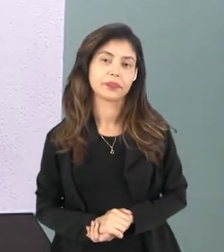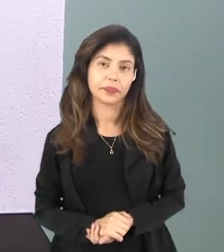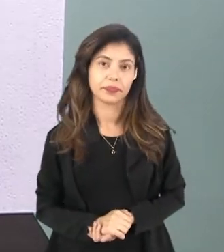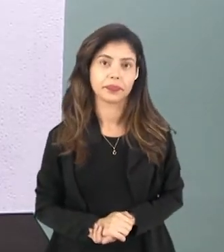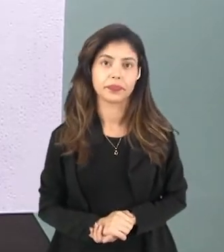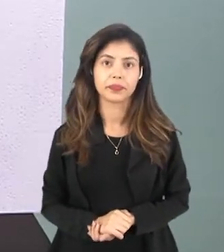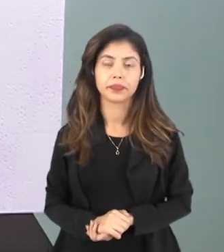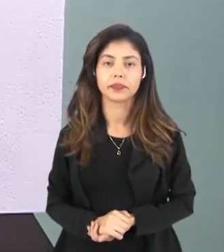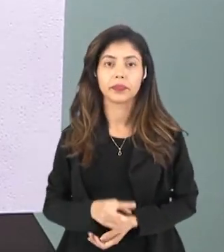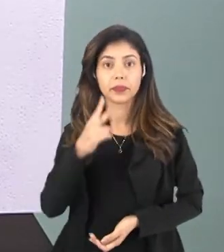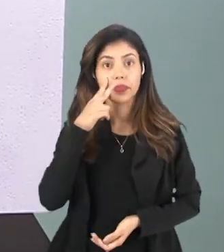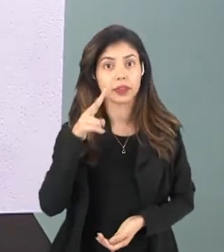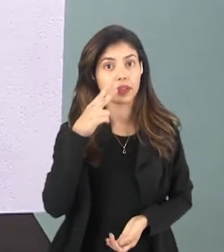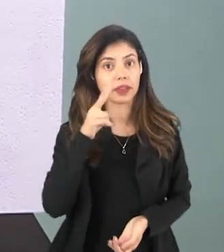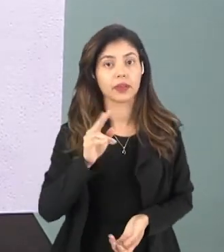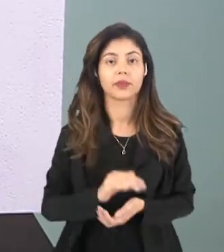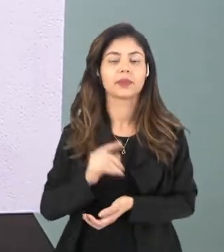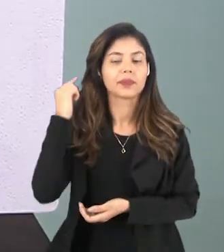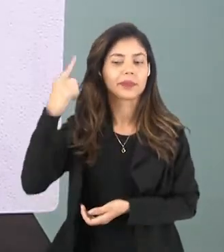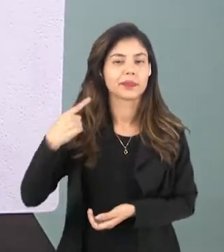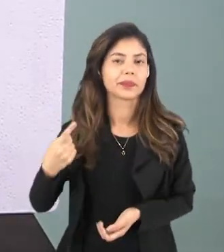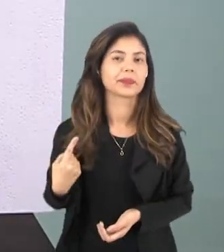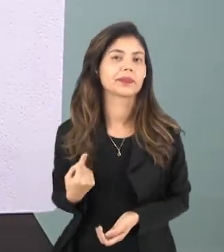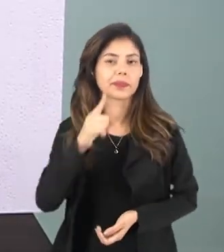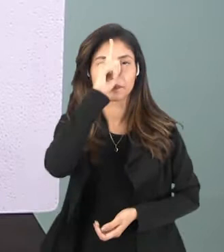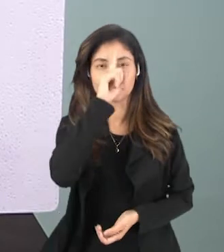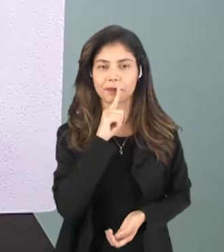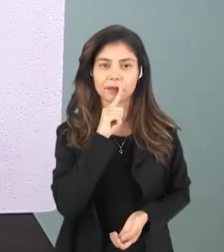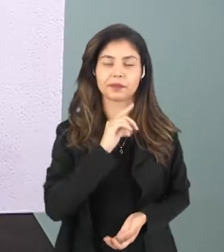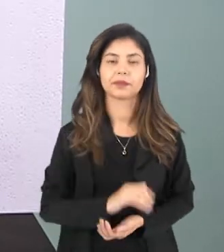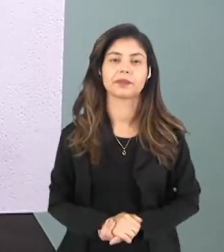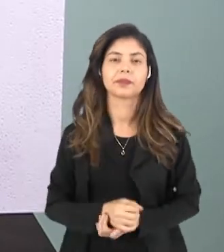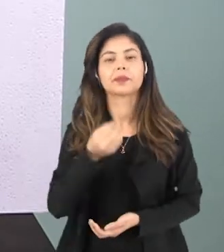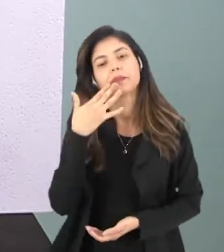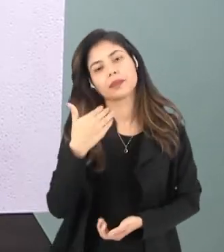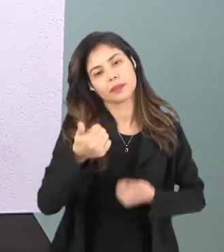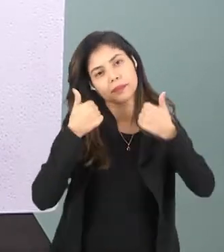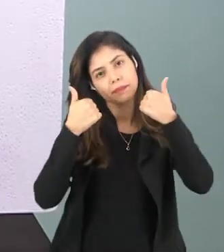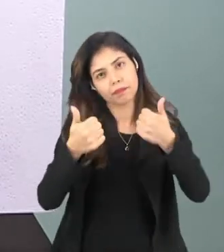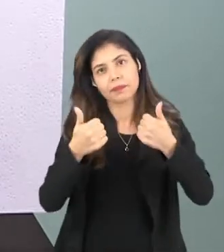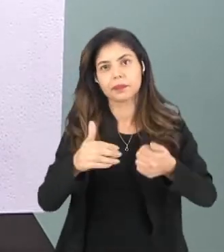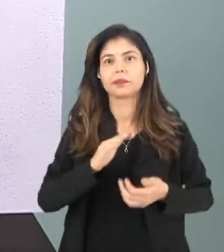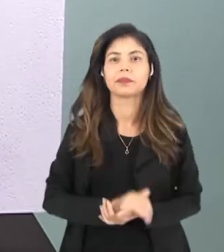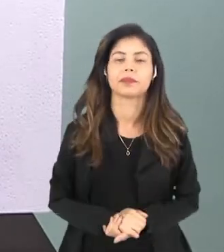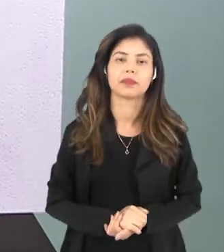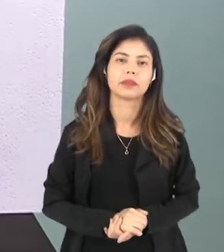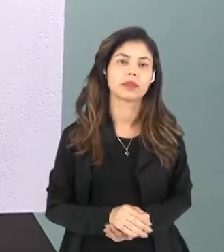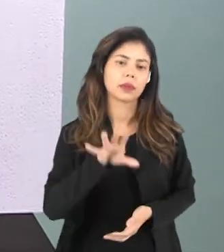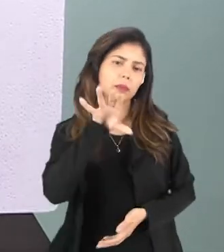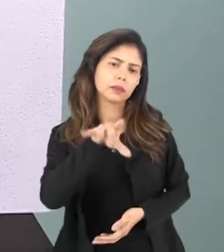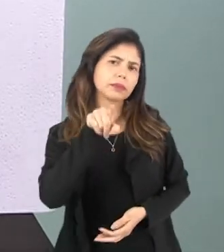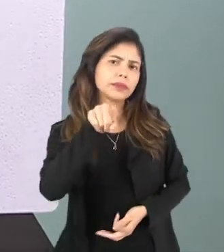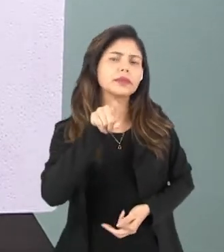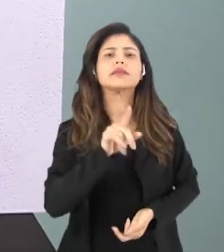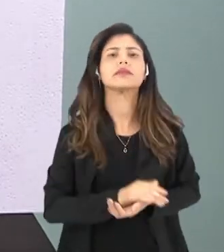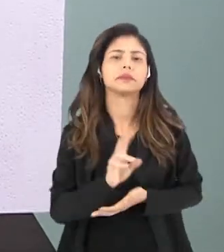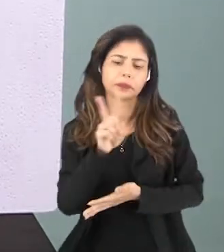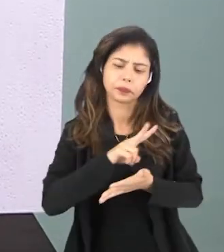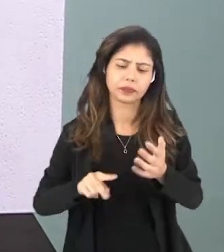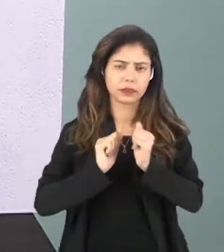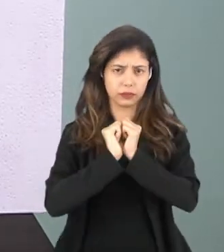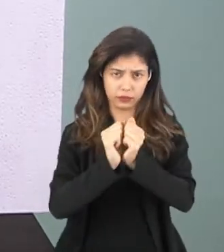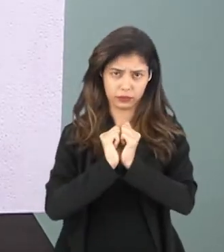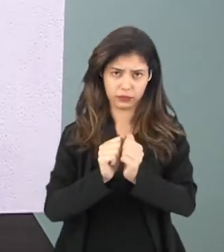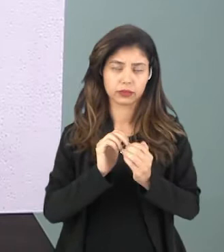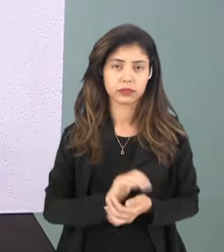assim eles viram a Cachinhos Dourados muito bem e aqui vamos ler